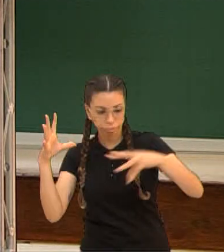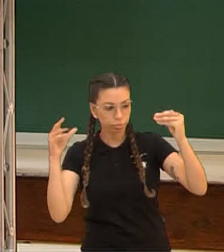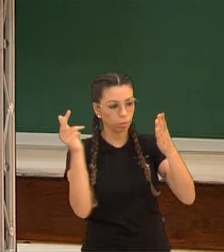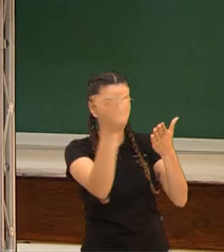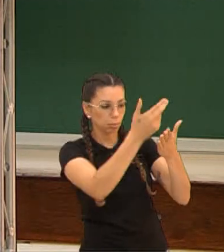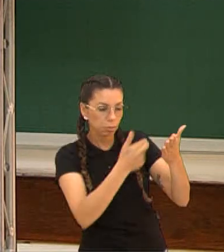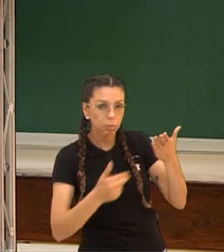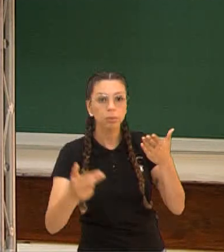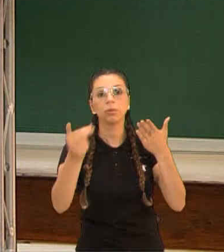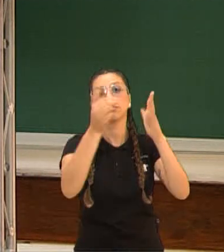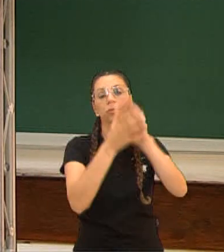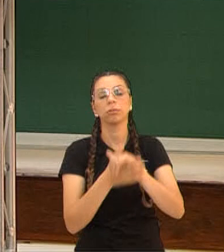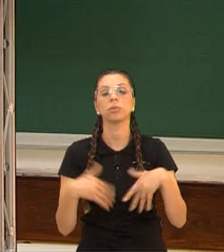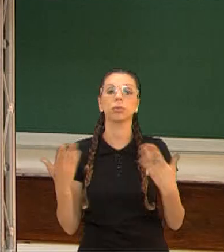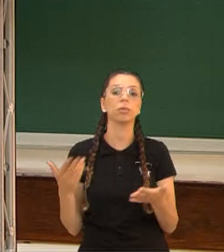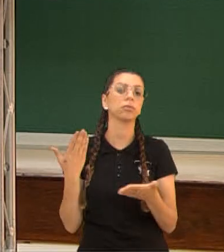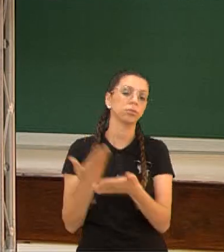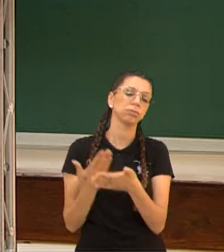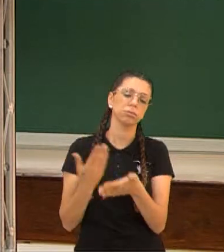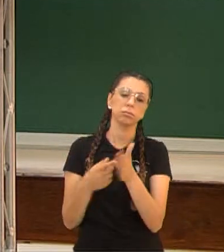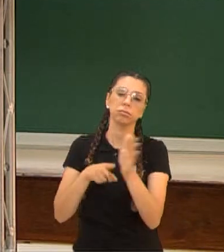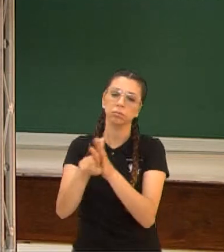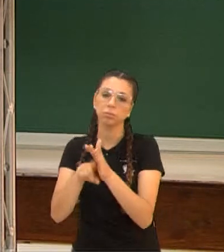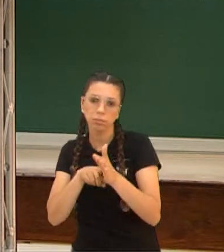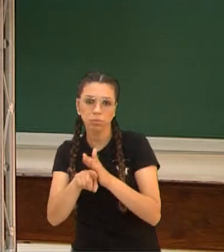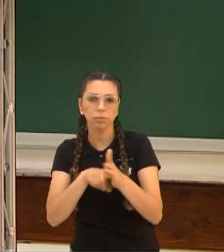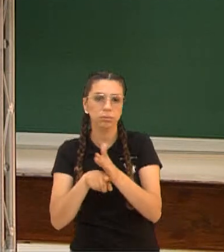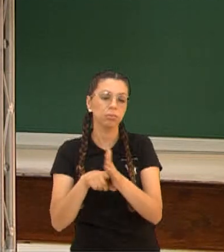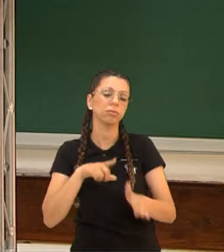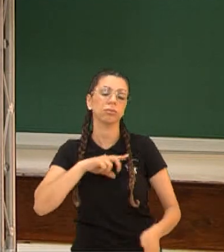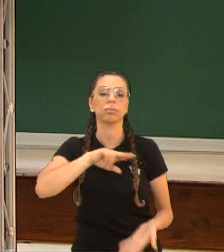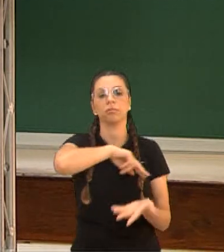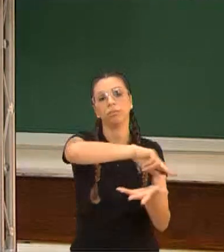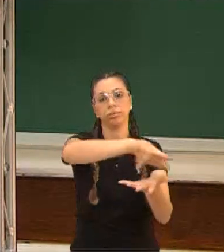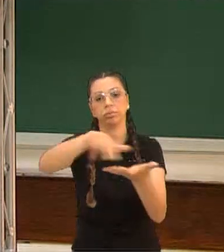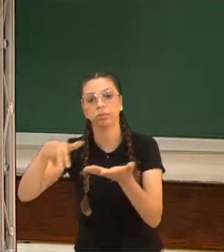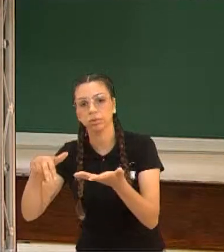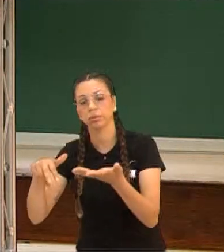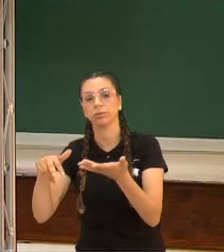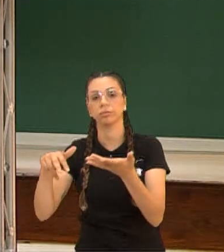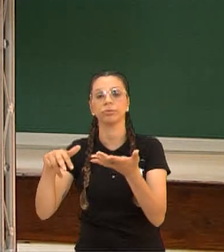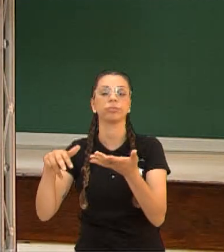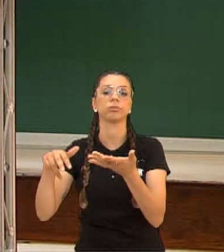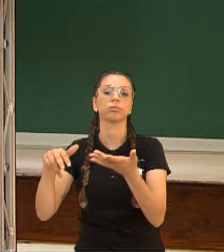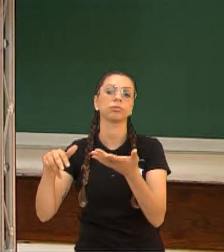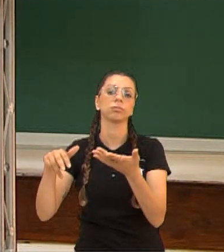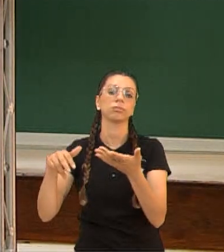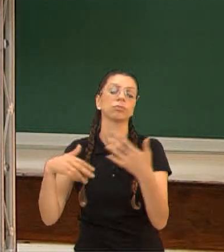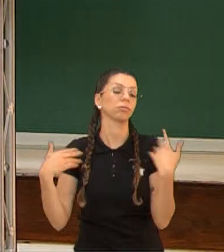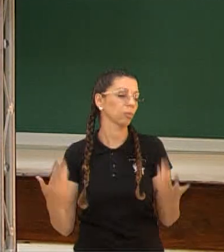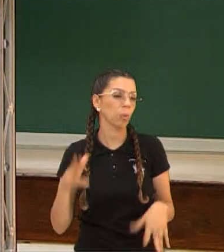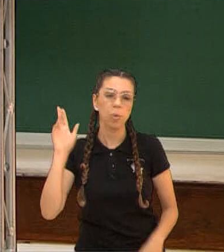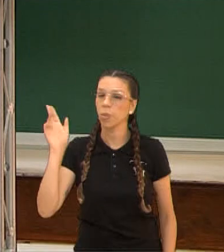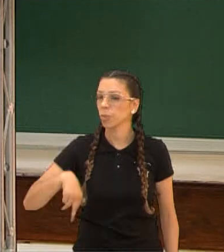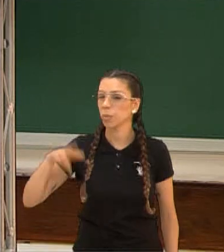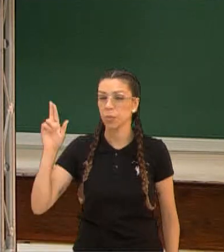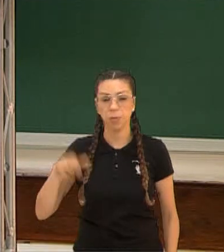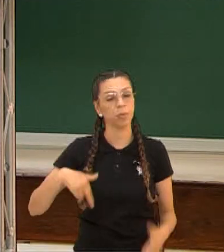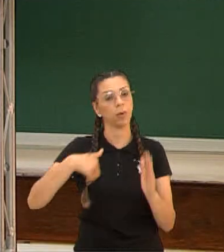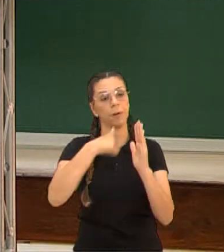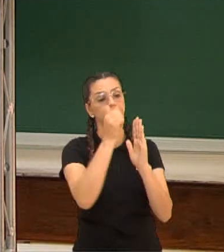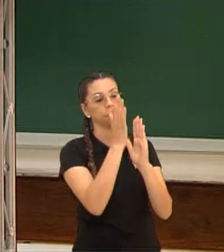assíduo à ideia da fotografia, muitos estudos das suas obras. A gente vai ver ângulos até então nunca